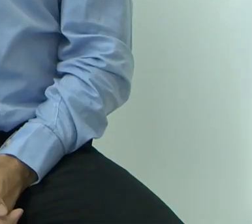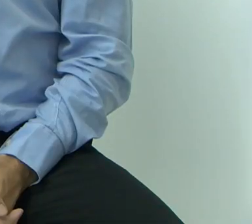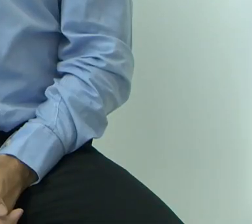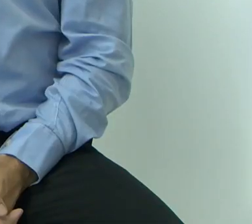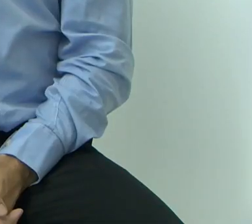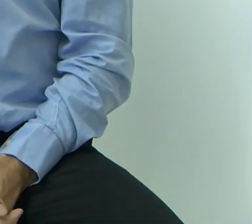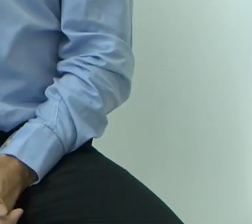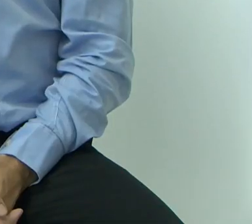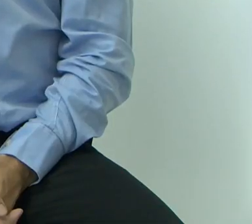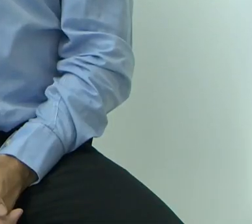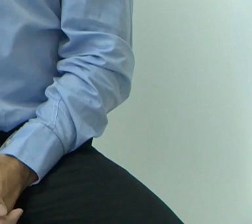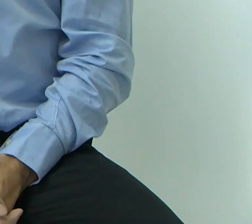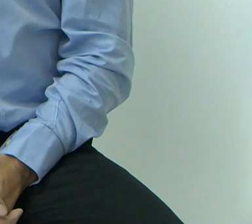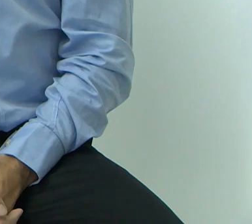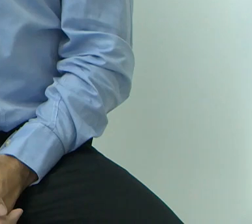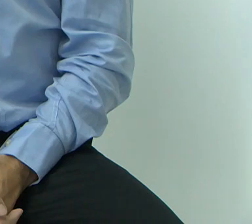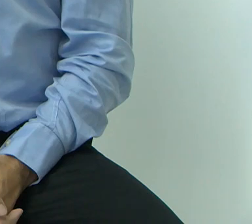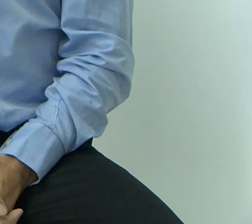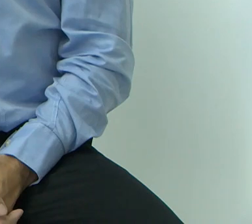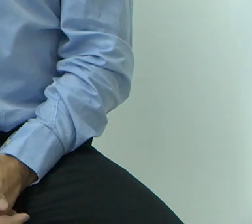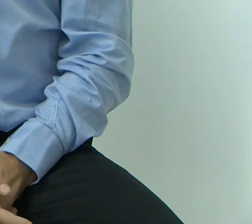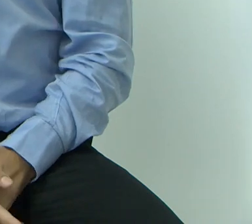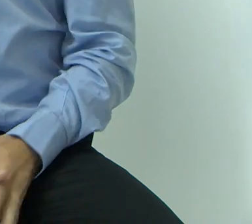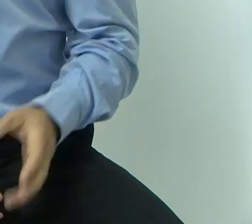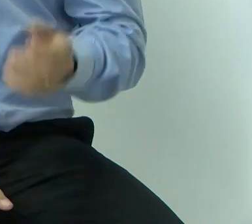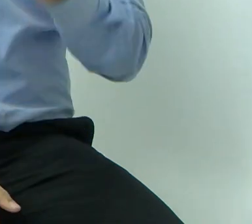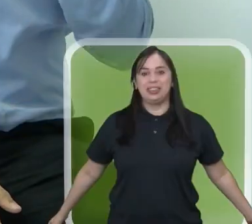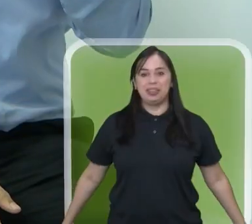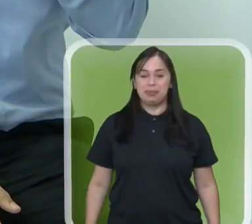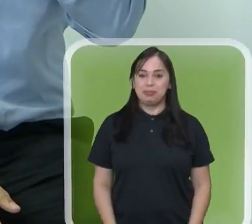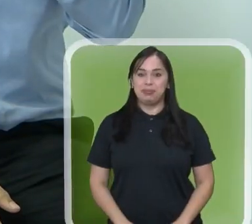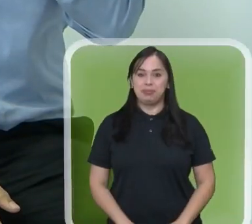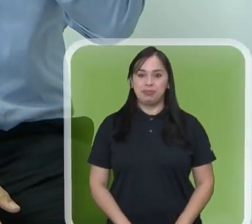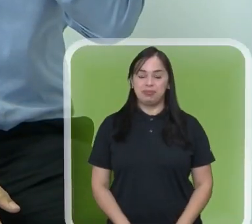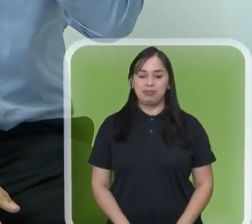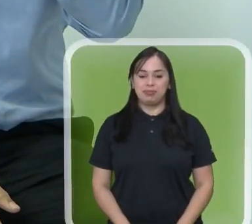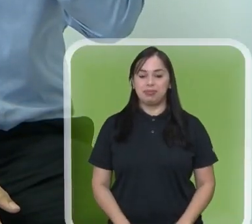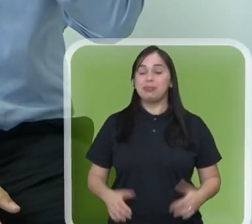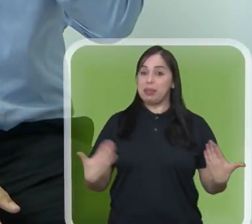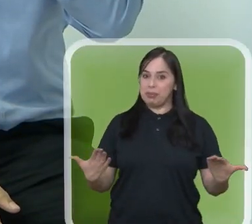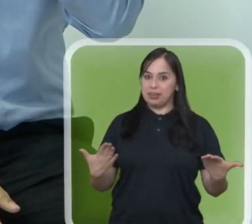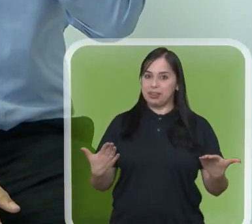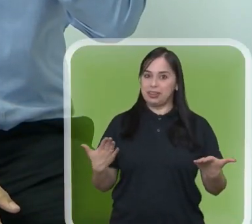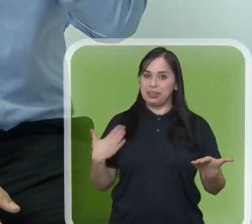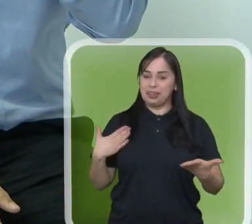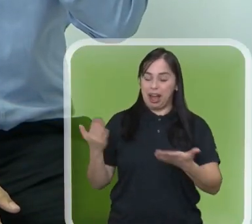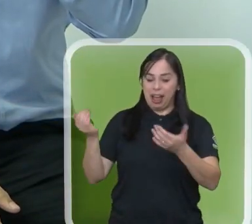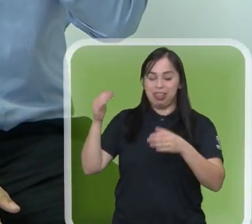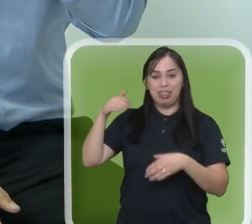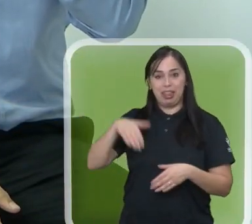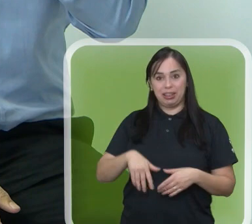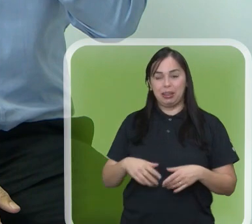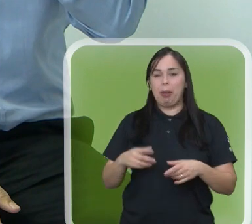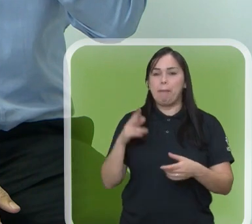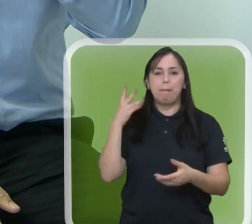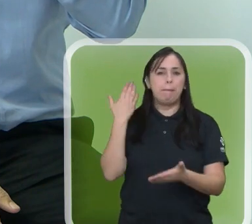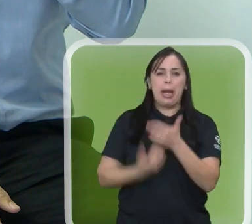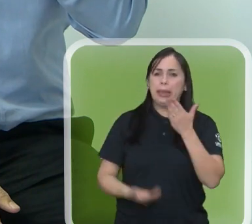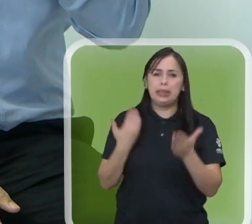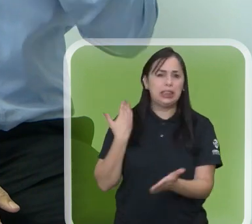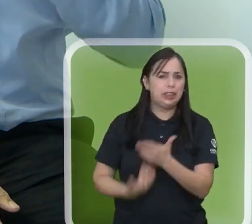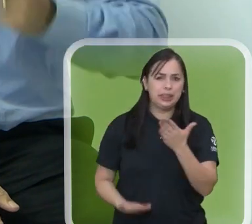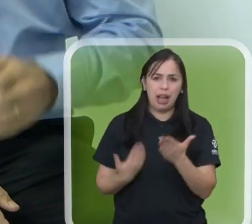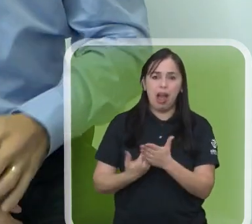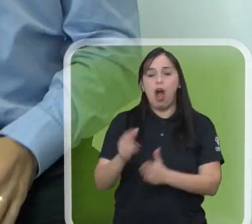de casa jogava, né, conseguiu resultados muito importantes, né? Mas dentro de casa, às vezes, ou perdia pontos em empates, como foi contra a